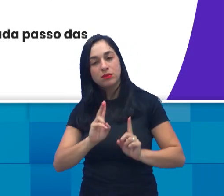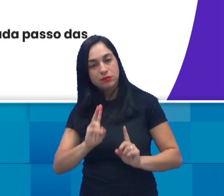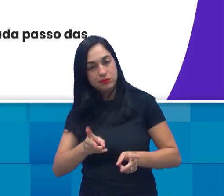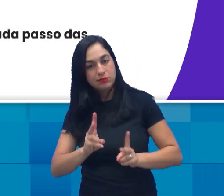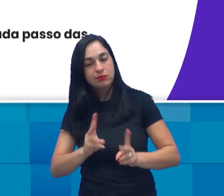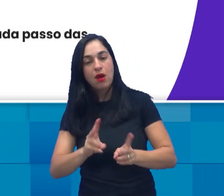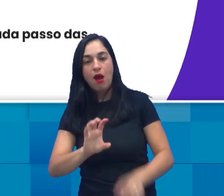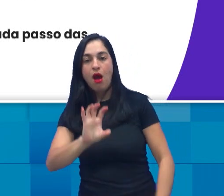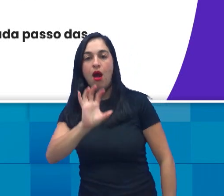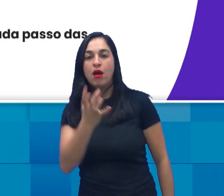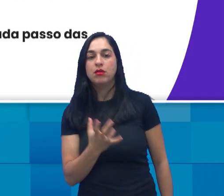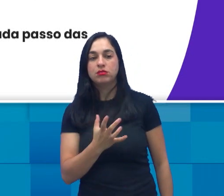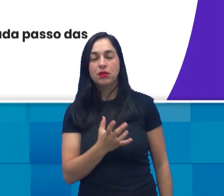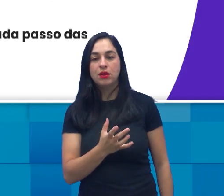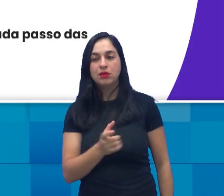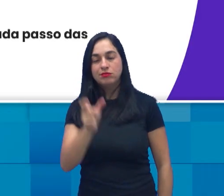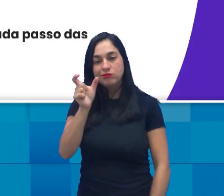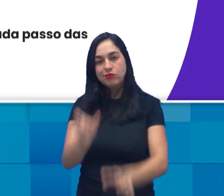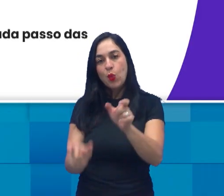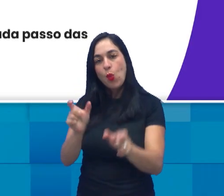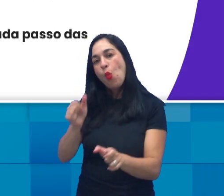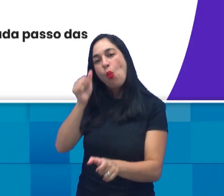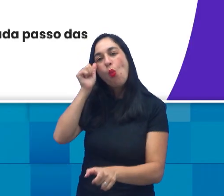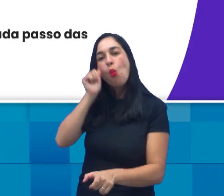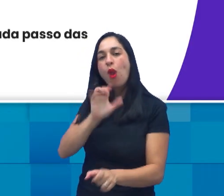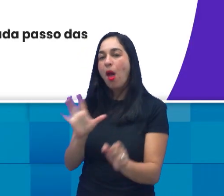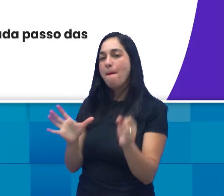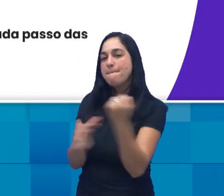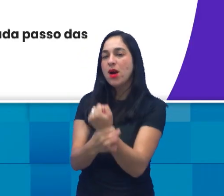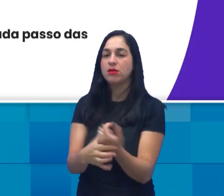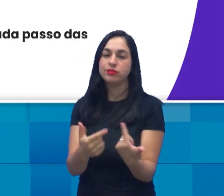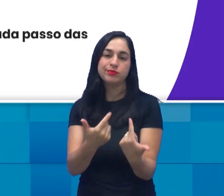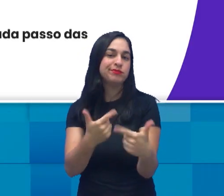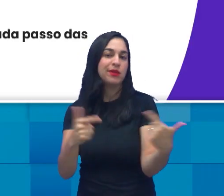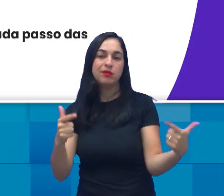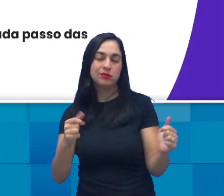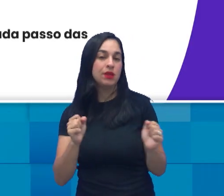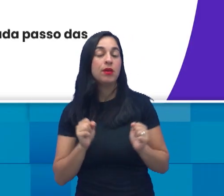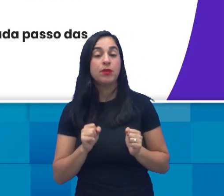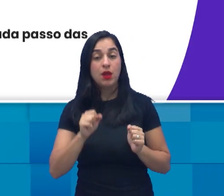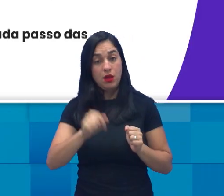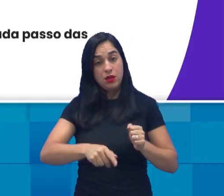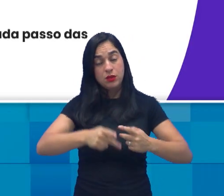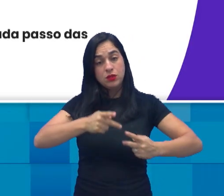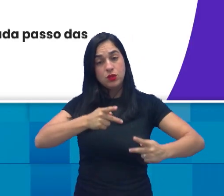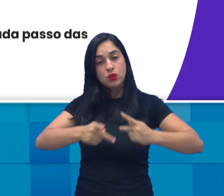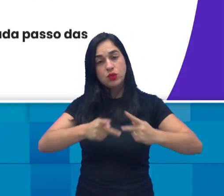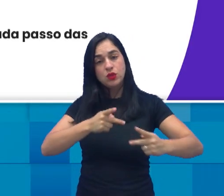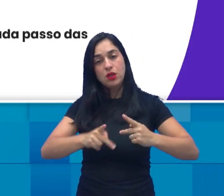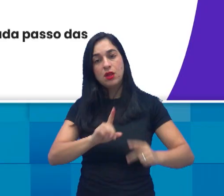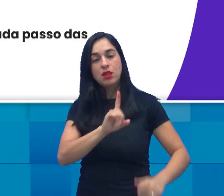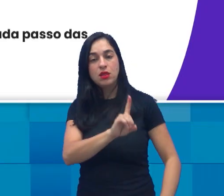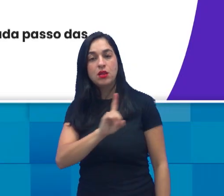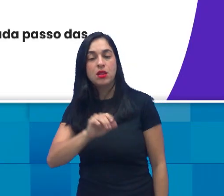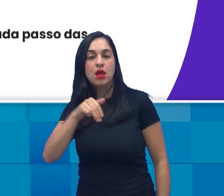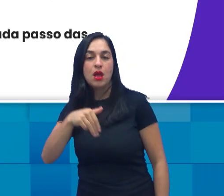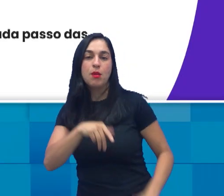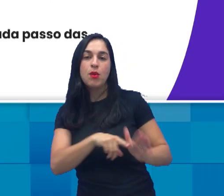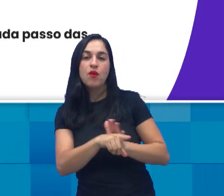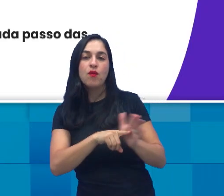de proteção às mulheres. Em São José dos Campos, a DDM investiga pelo